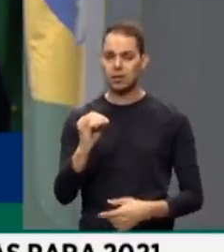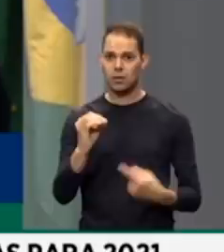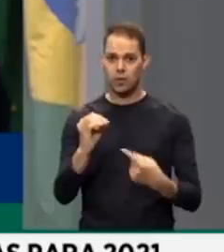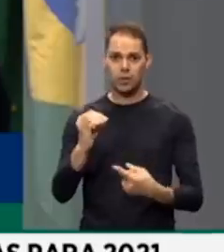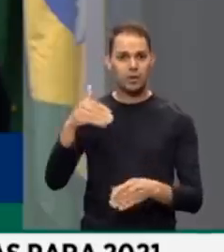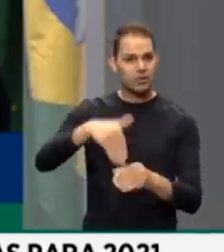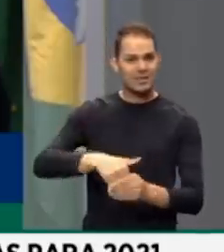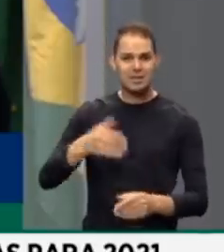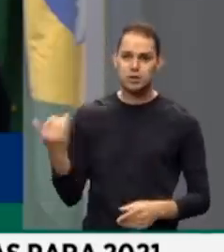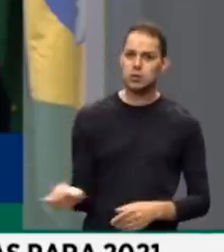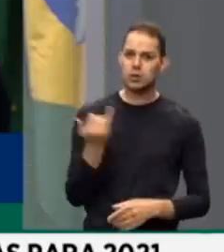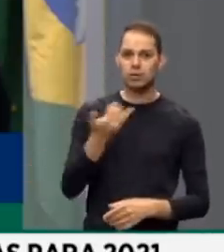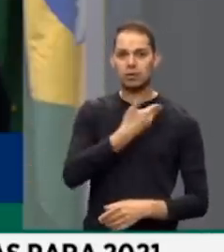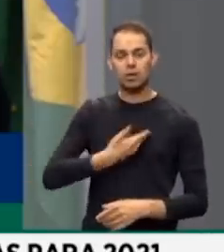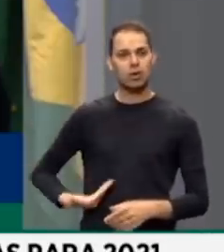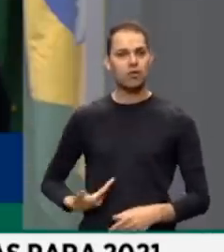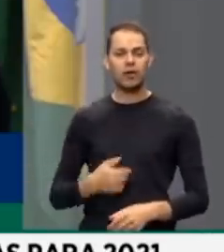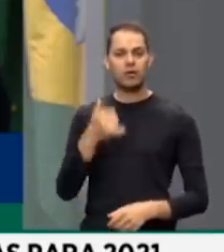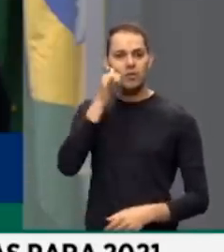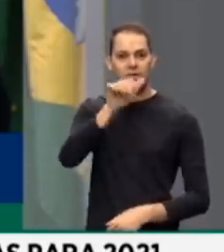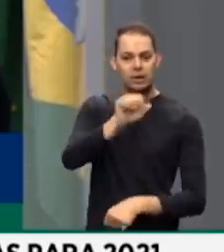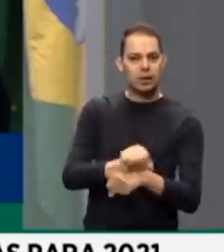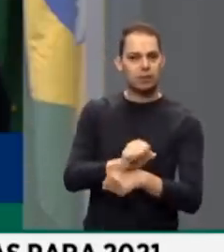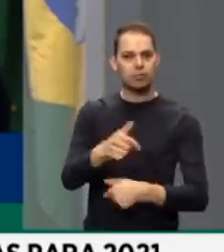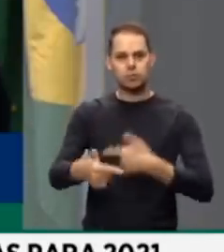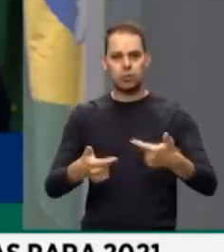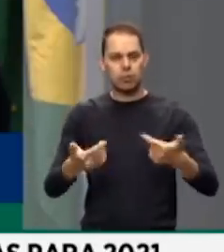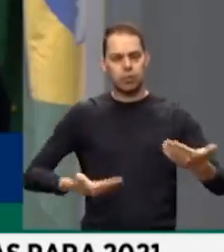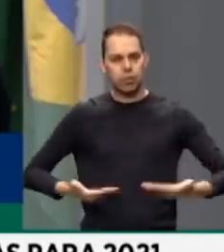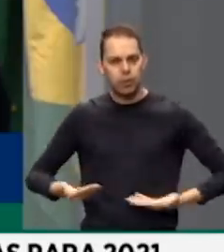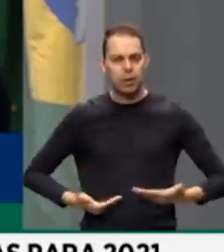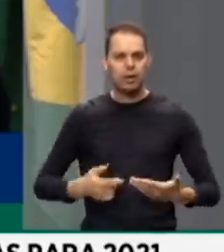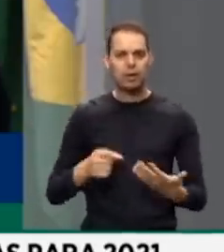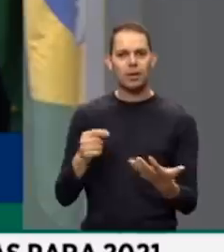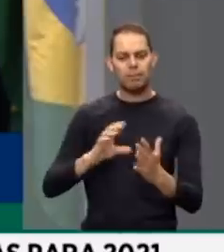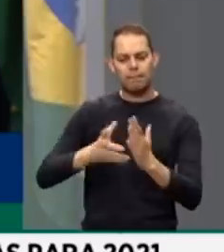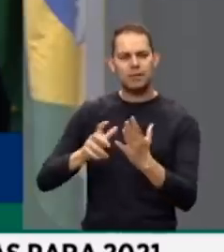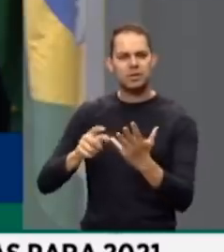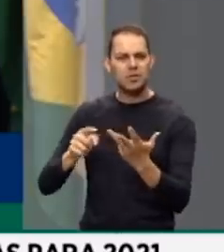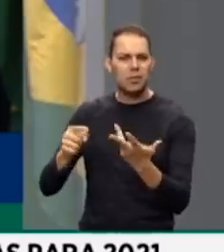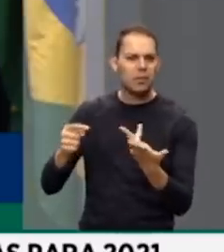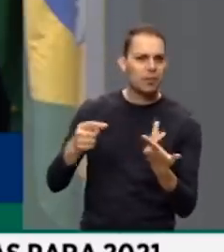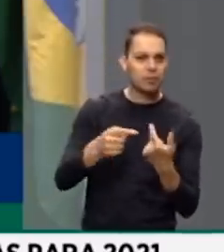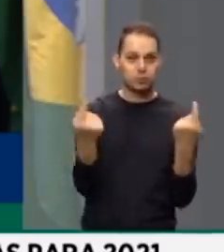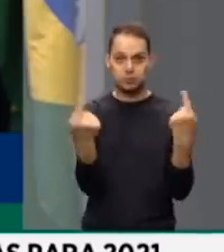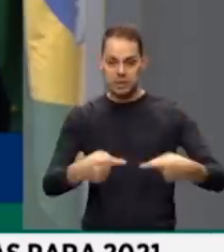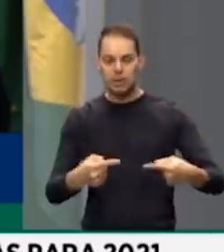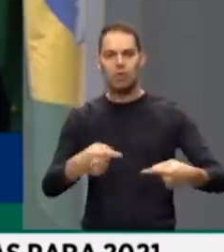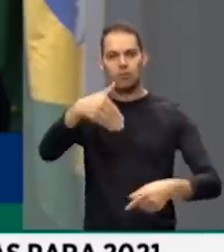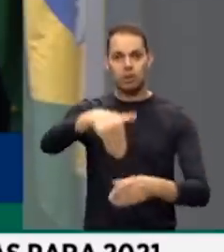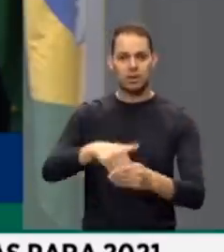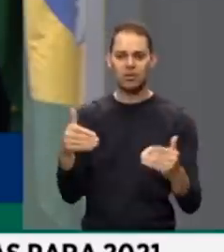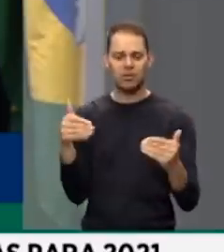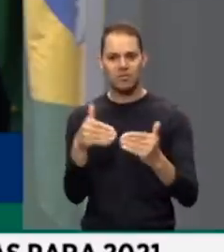mais importantes para o governo não paralisar os serviços públicos, PT, o PDT, o PSB, partidos de oposição